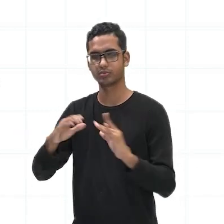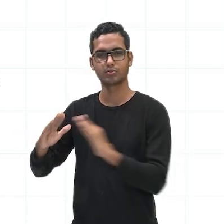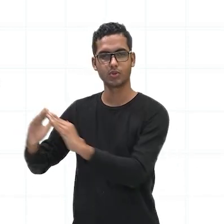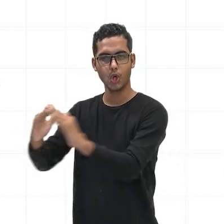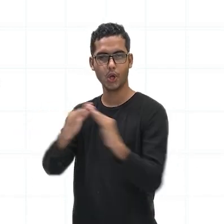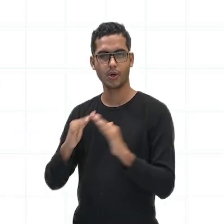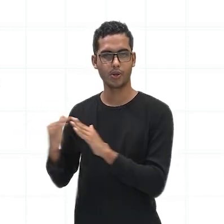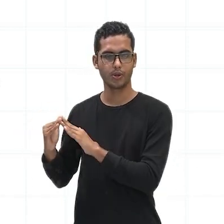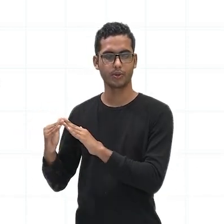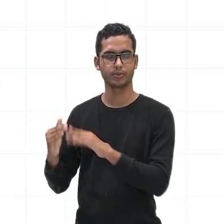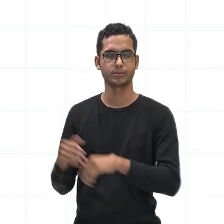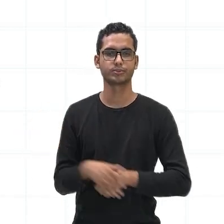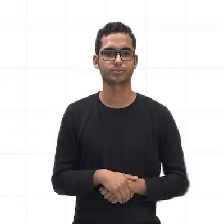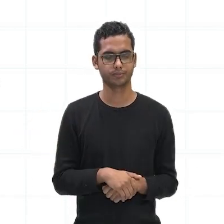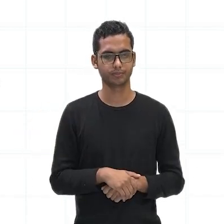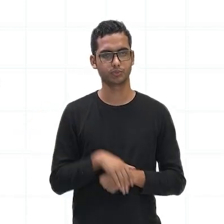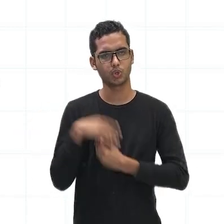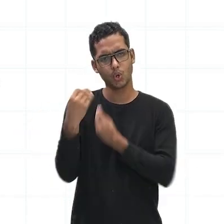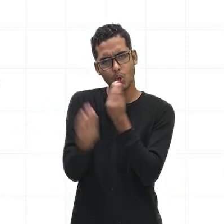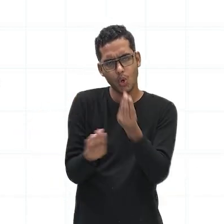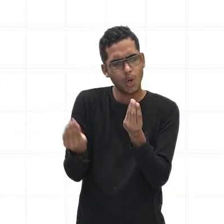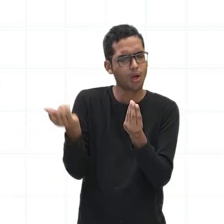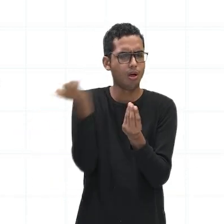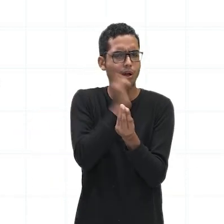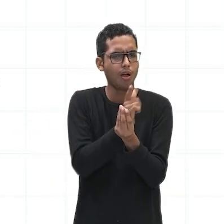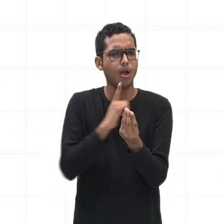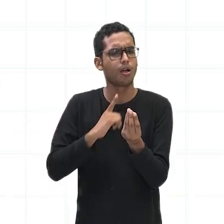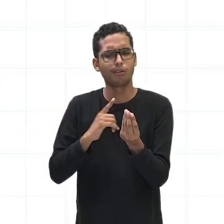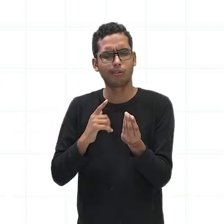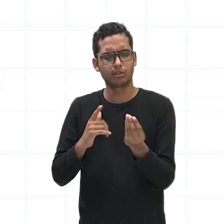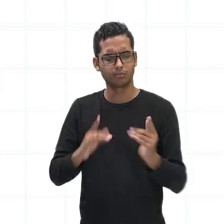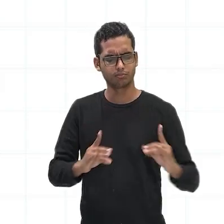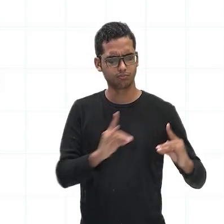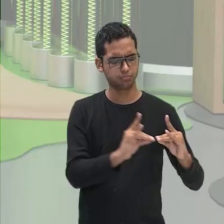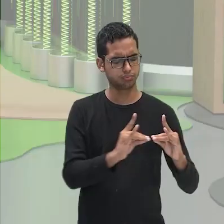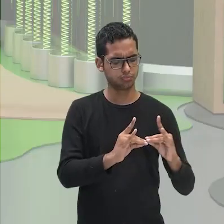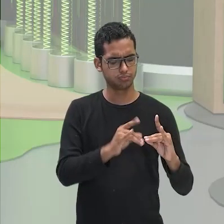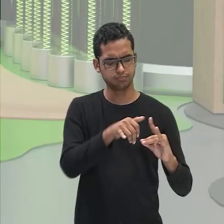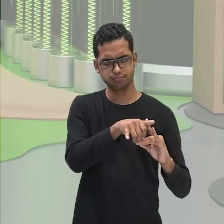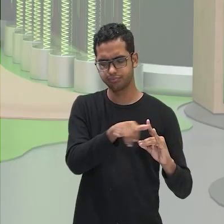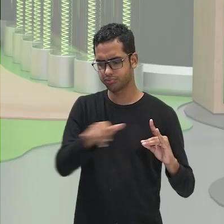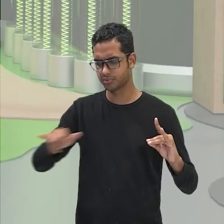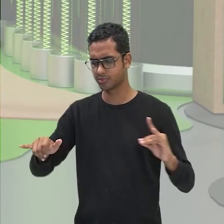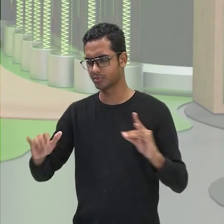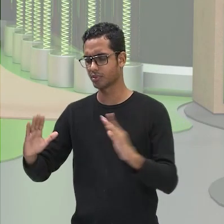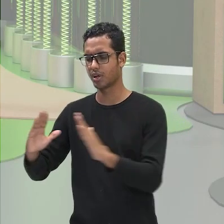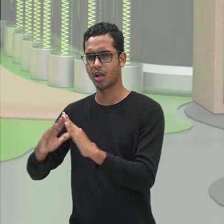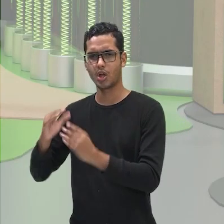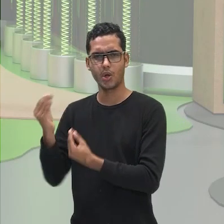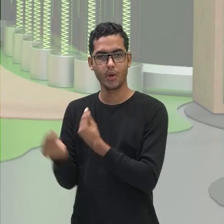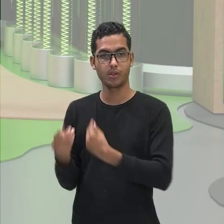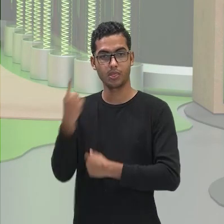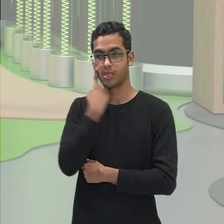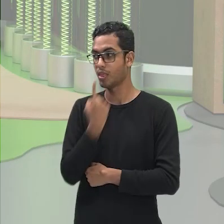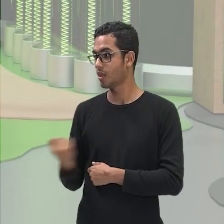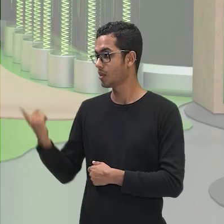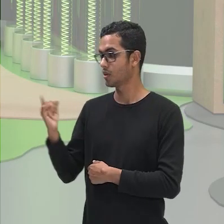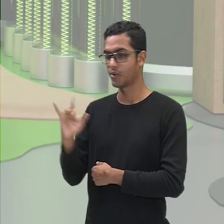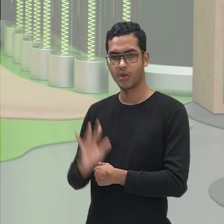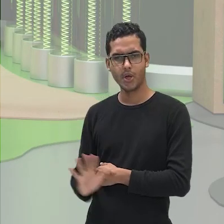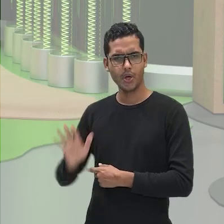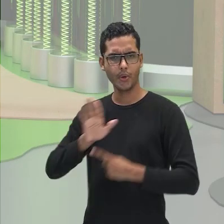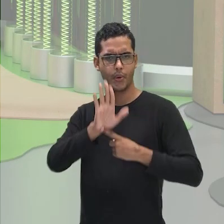casas, os tipos ali dessas usinas de energia, a gente vai observar aí um esquema, né, que traz aqui